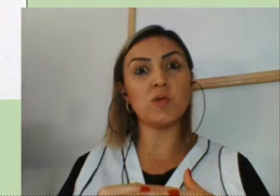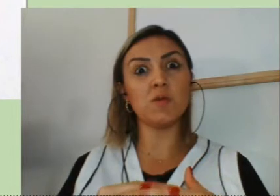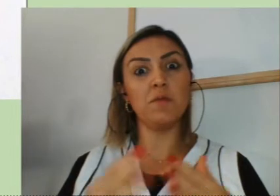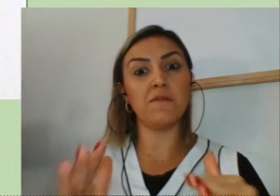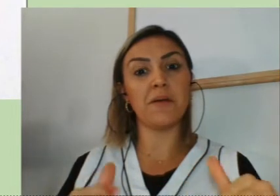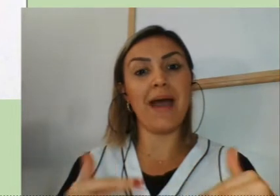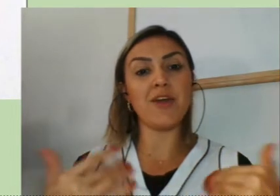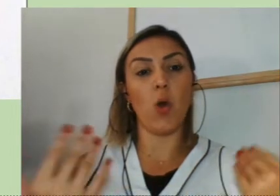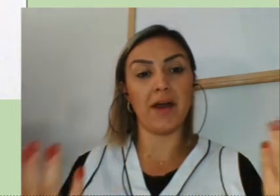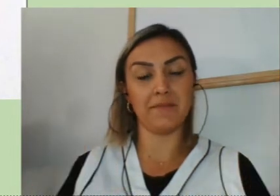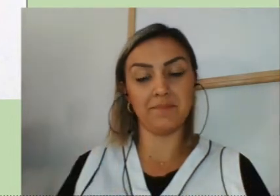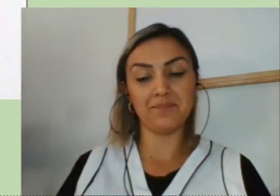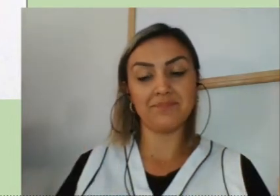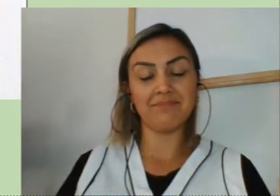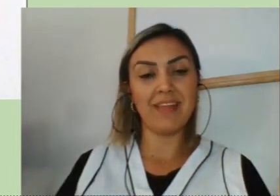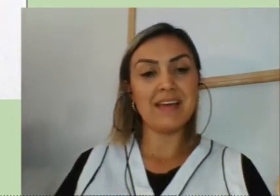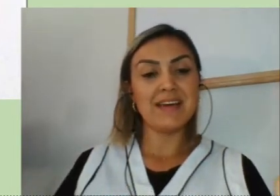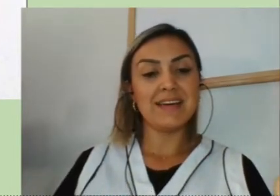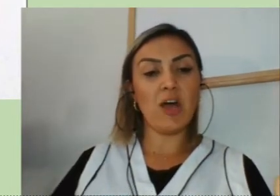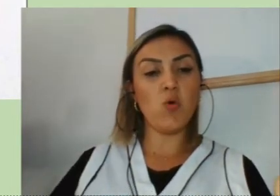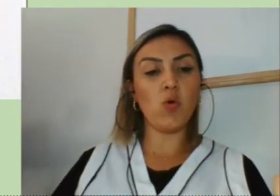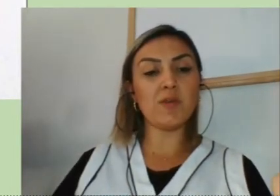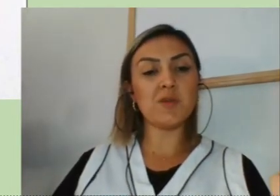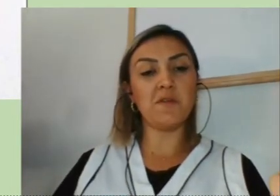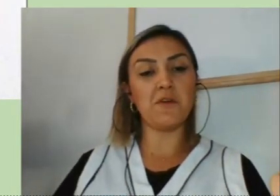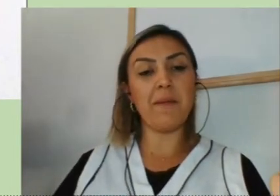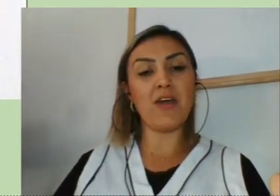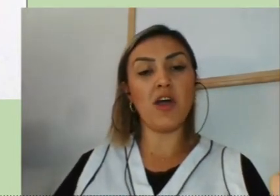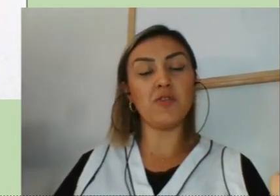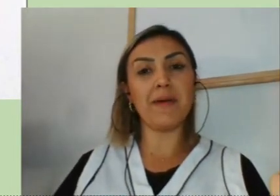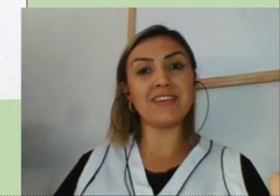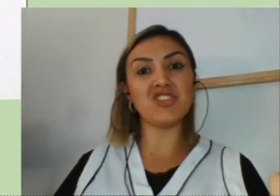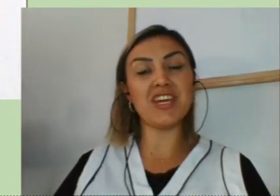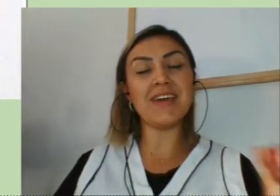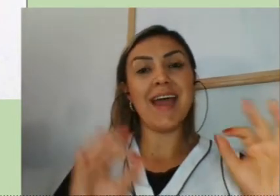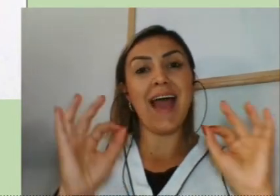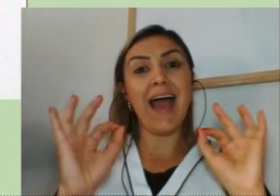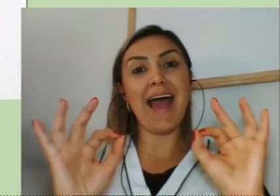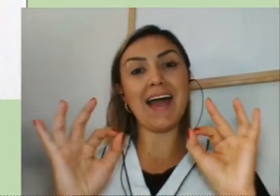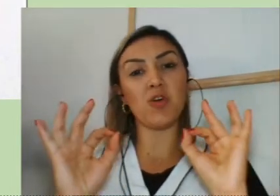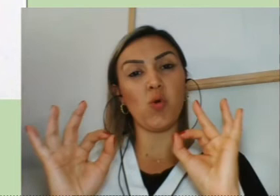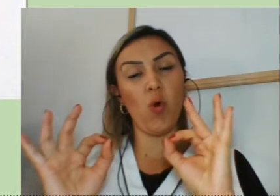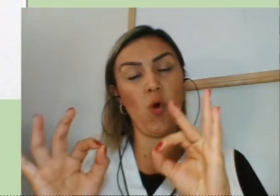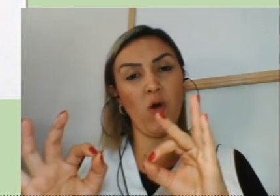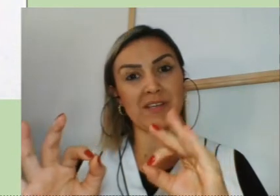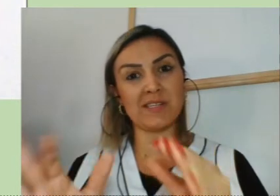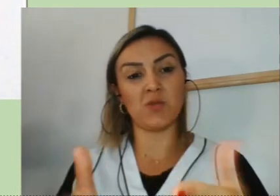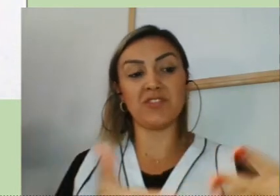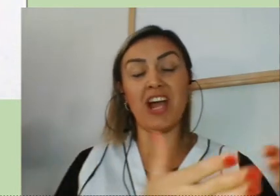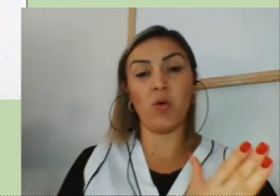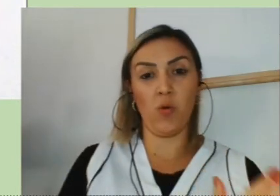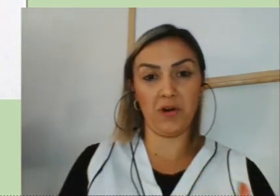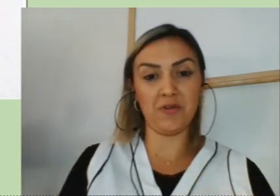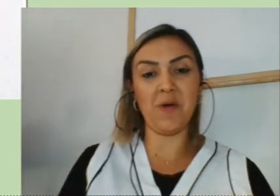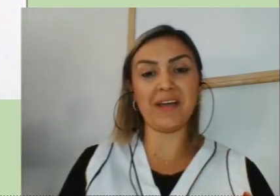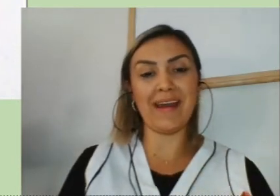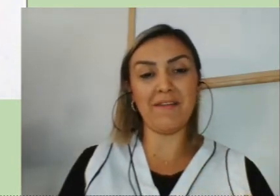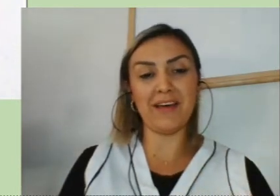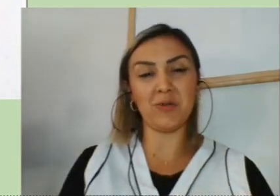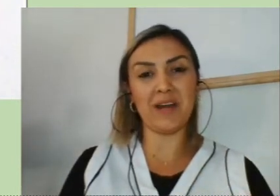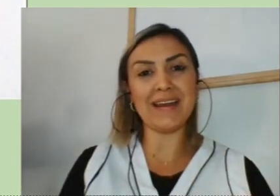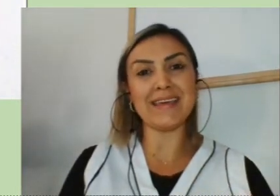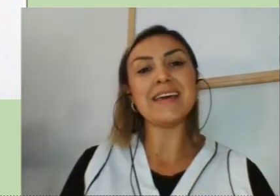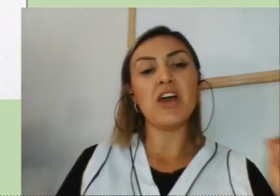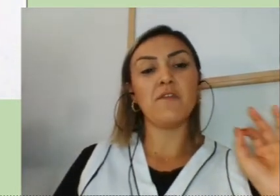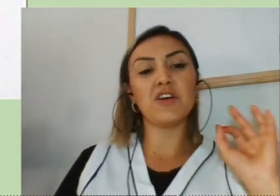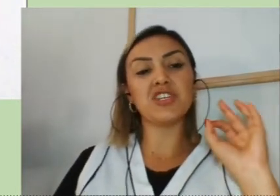o consumo foi maior? Então, o consumo foi maior no mês de agosto, de acordo com aquela